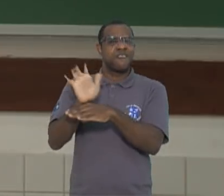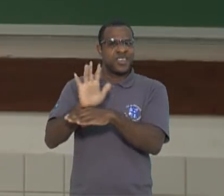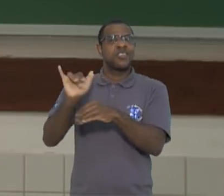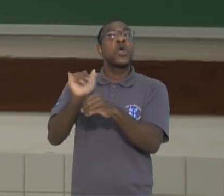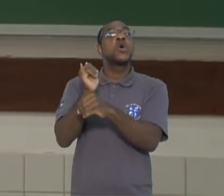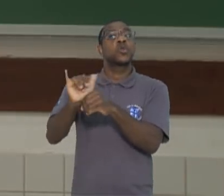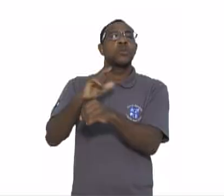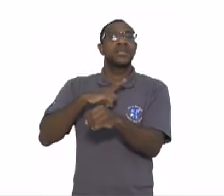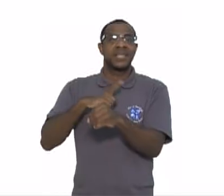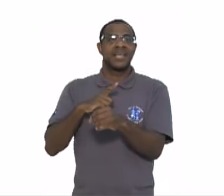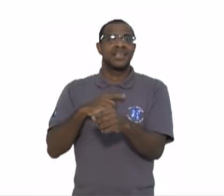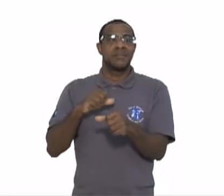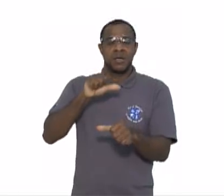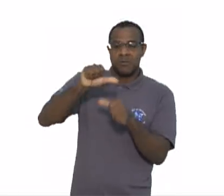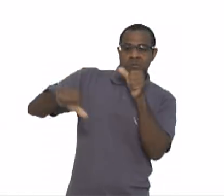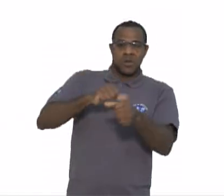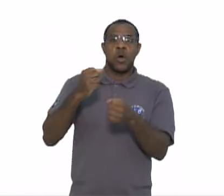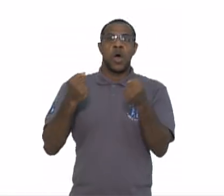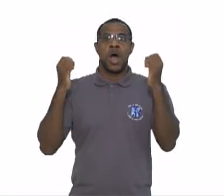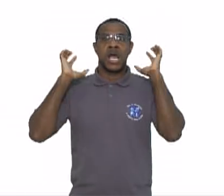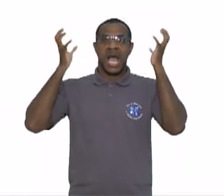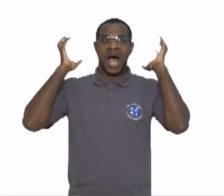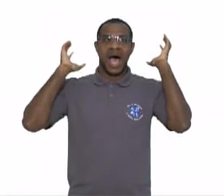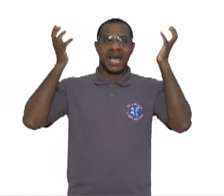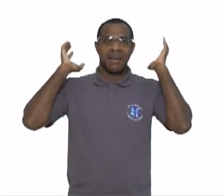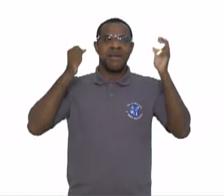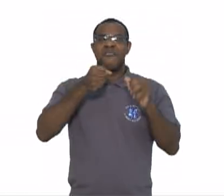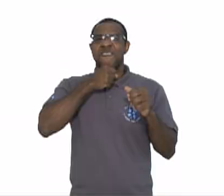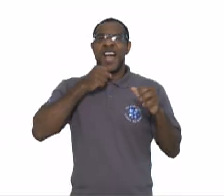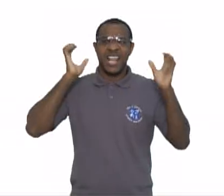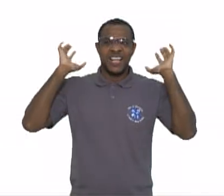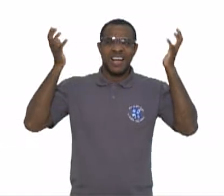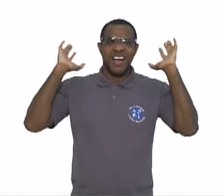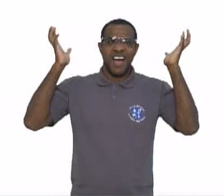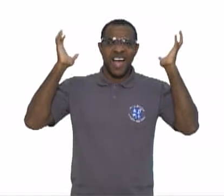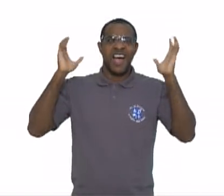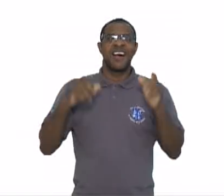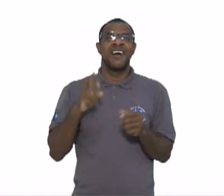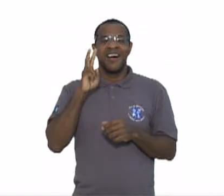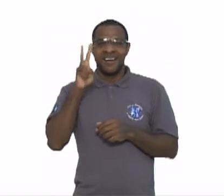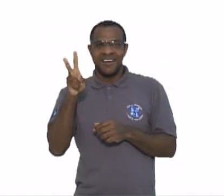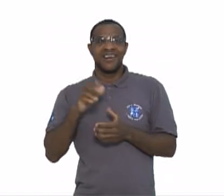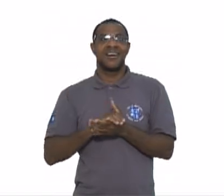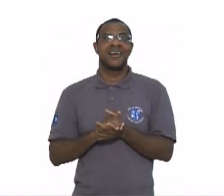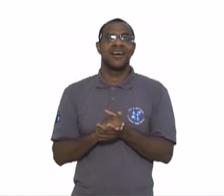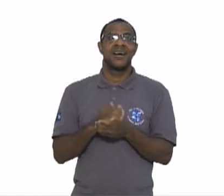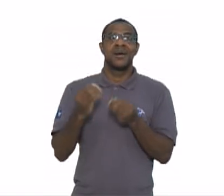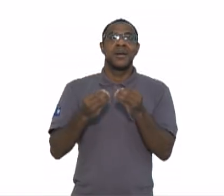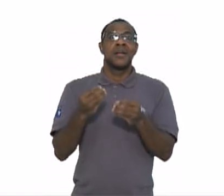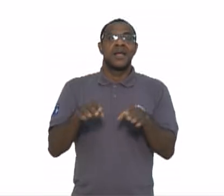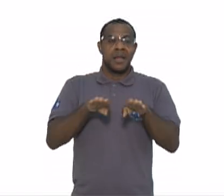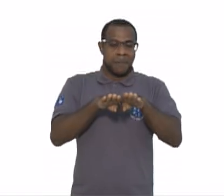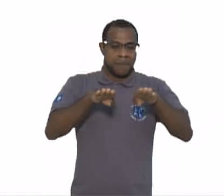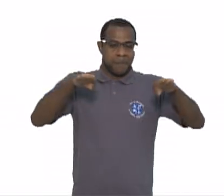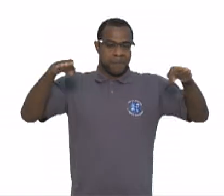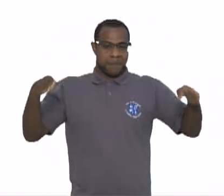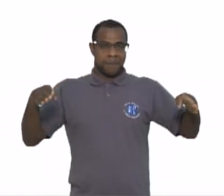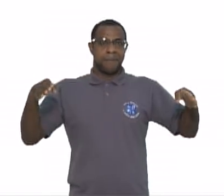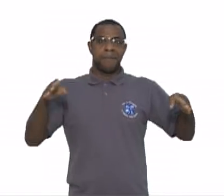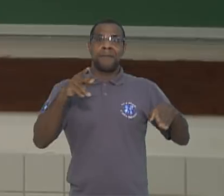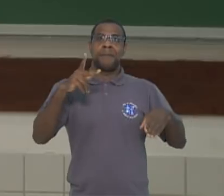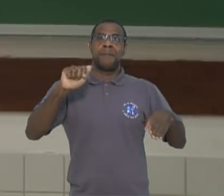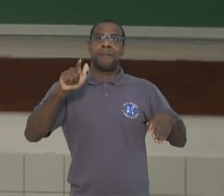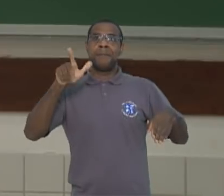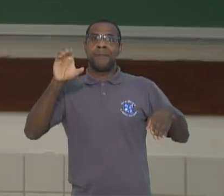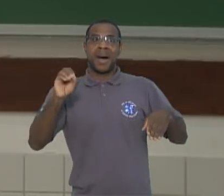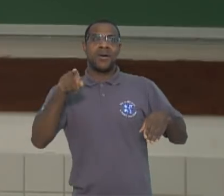para transformar, né, o caminhão velho, mudando até a questão do motor, enfim, nesse palco, né? Então, assim, a